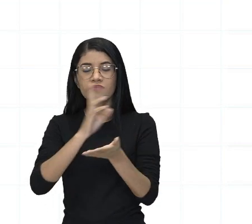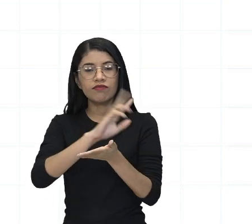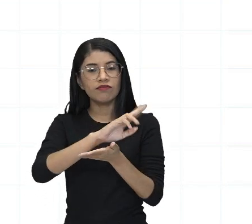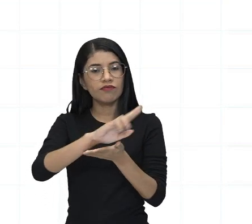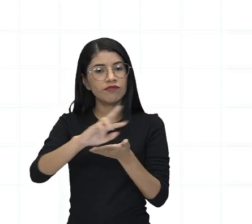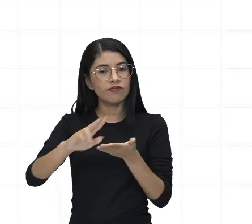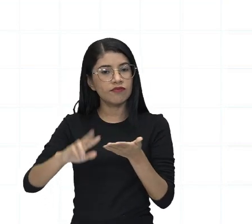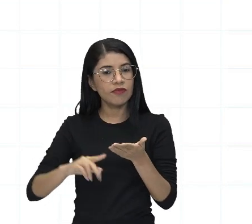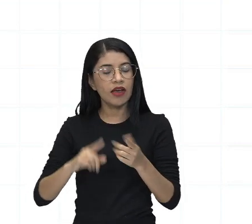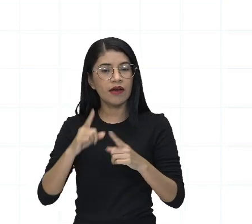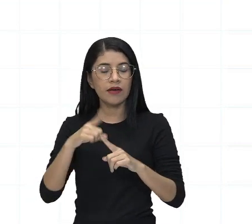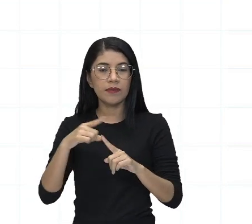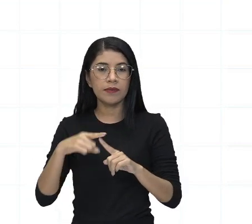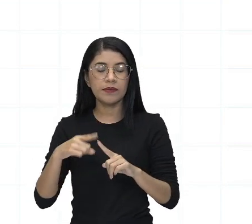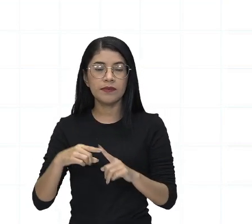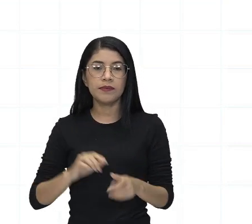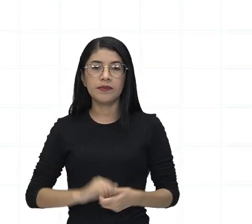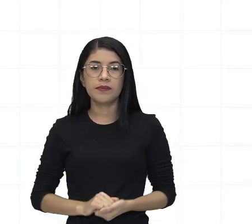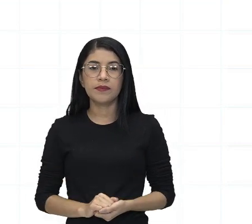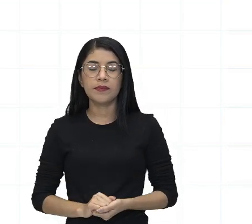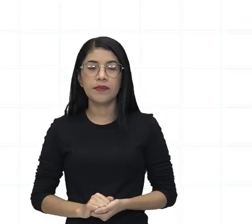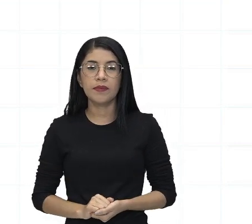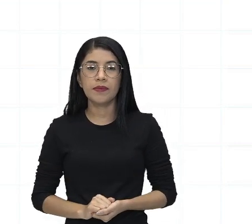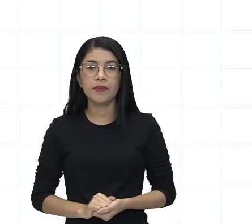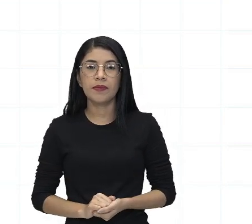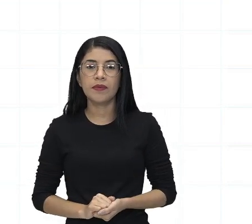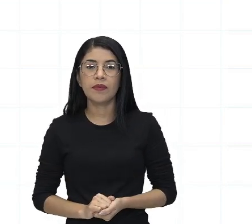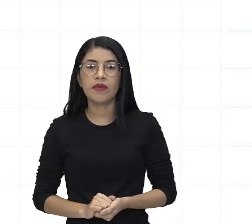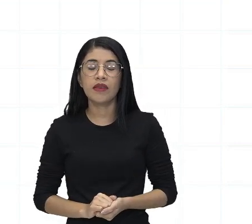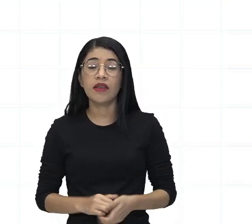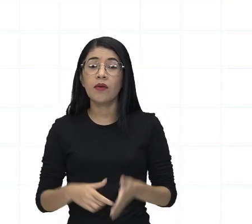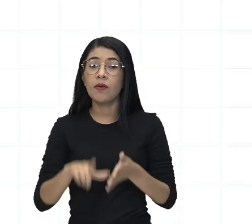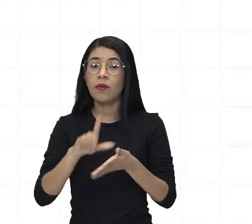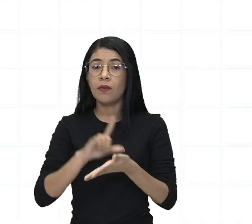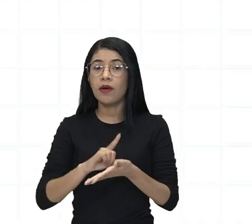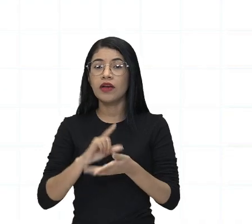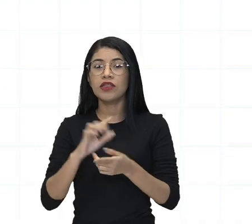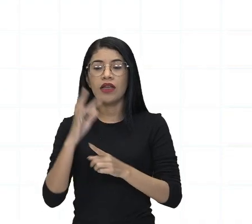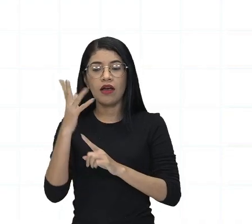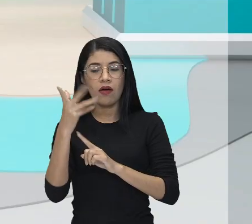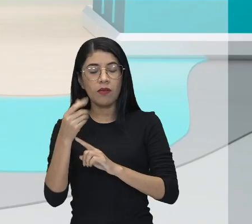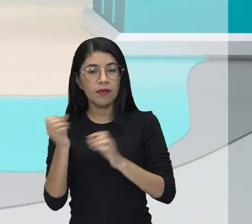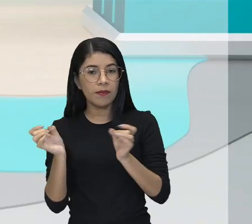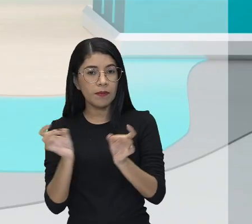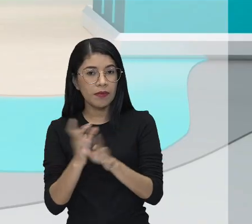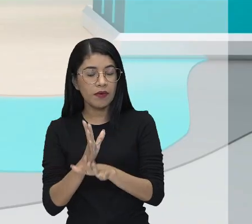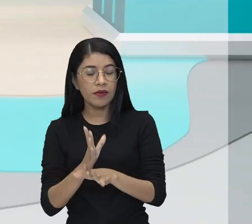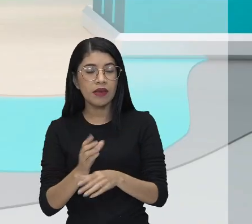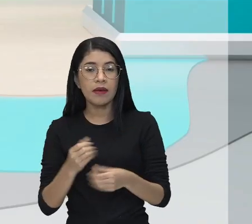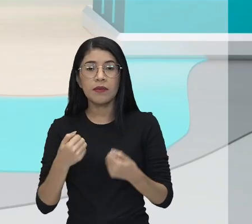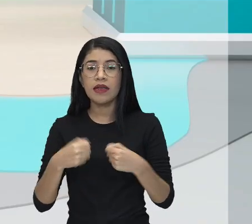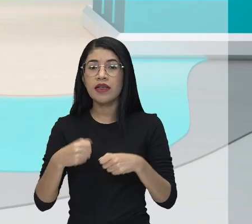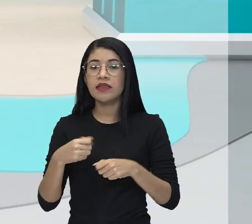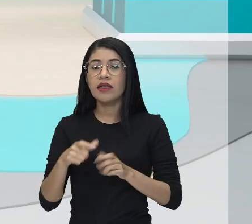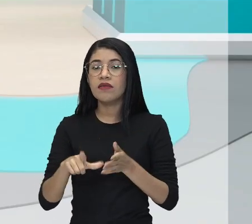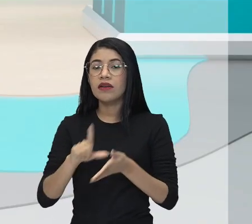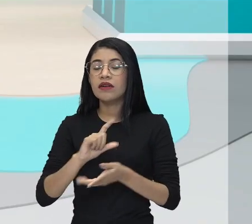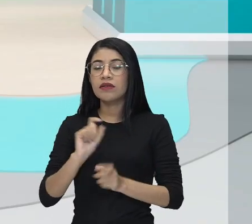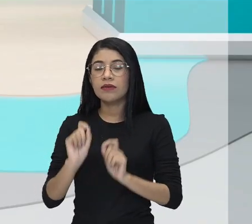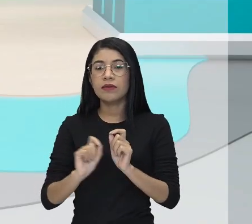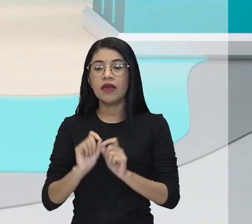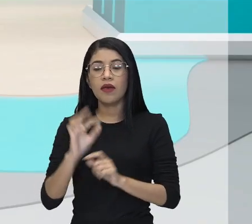outros. Então, antes de fazer qualquer obra de arte, o que o artista precisa?